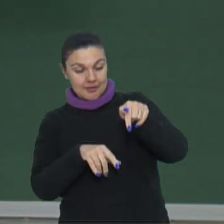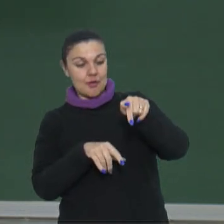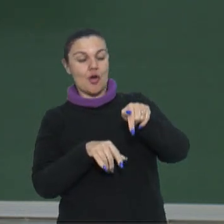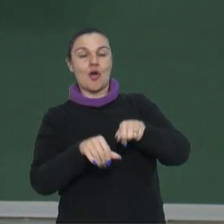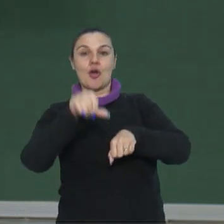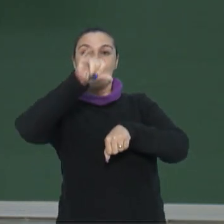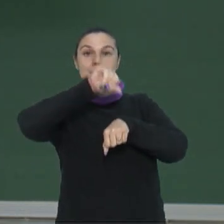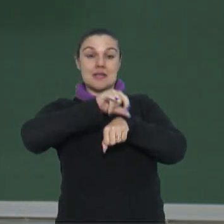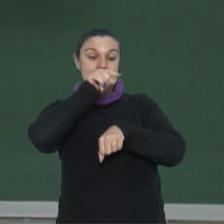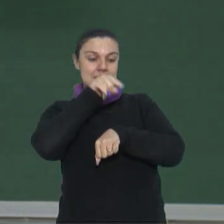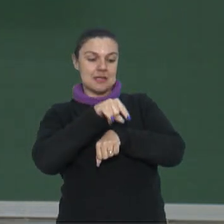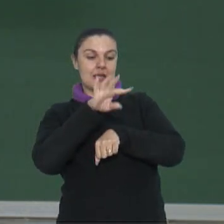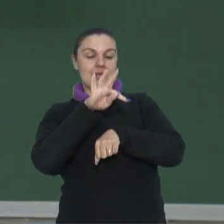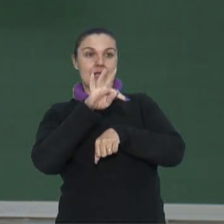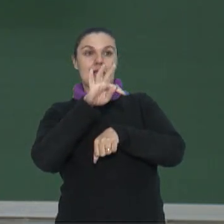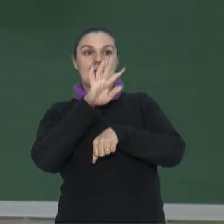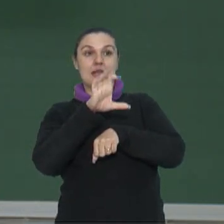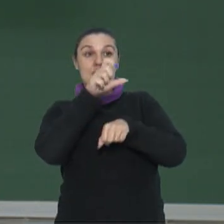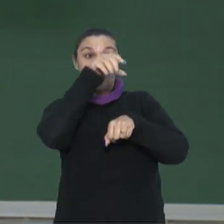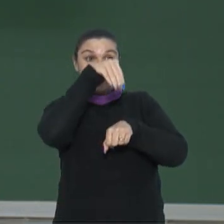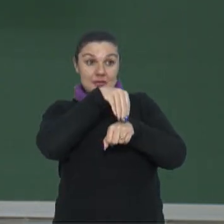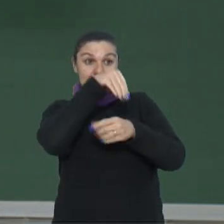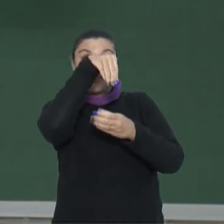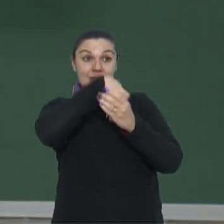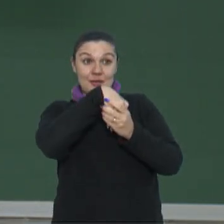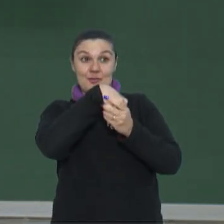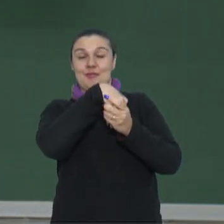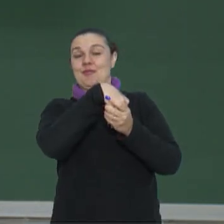de Tenochtitlan. Ela foi criada